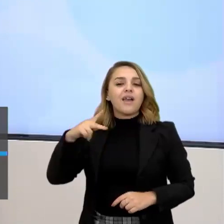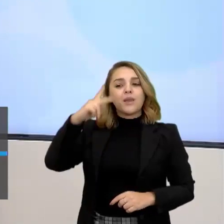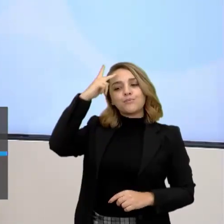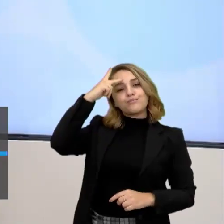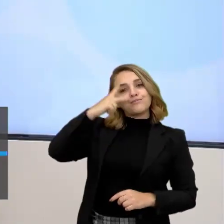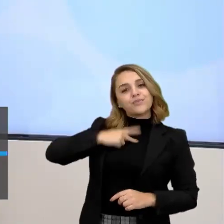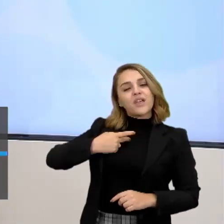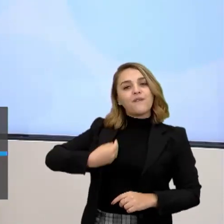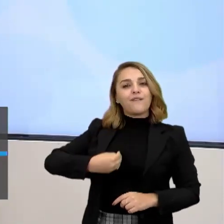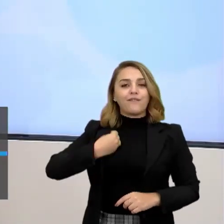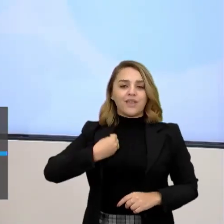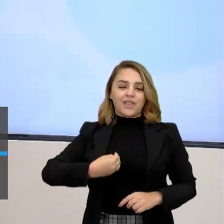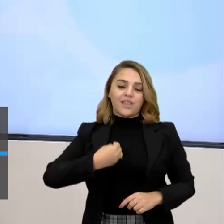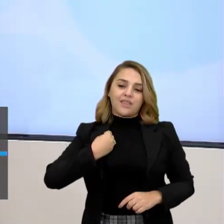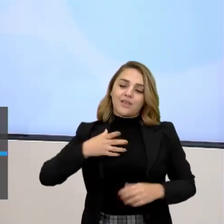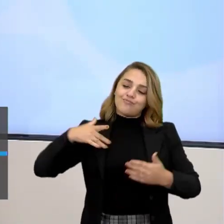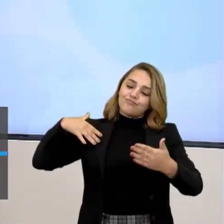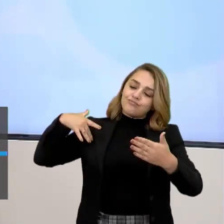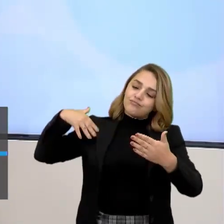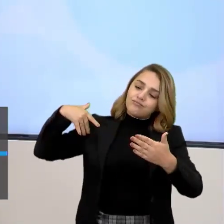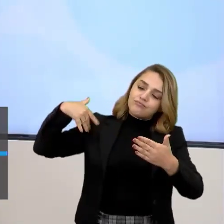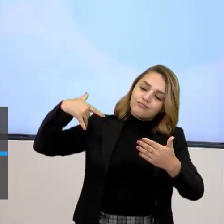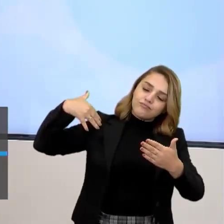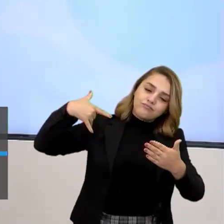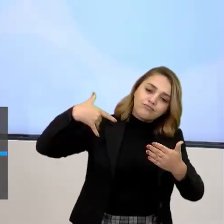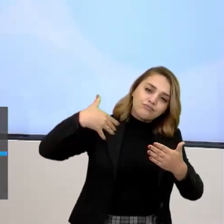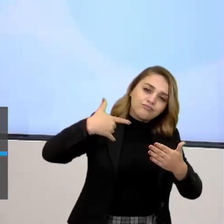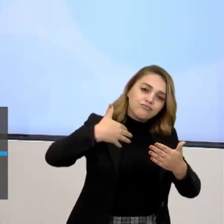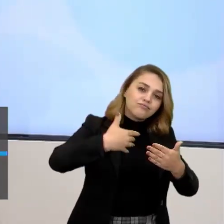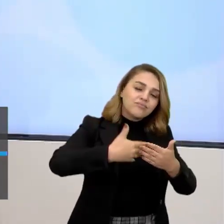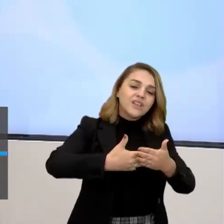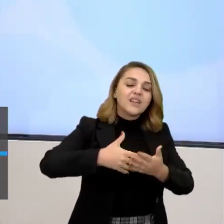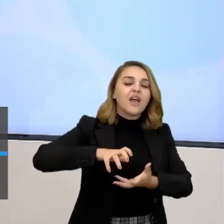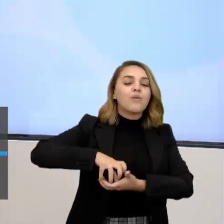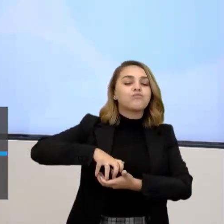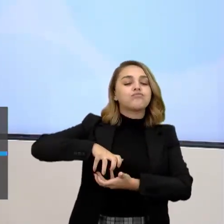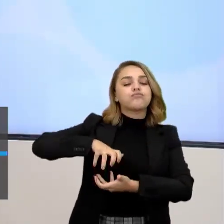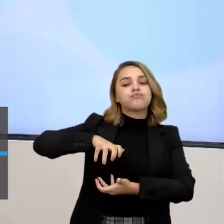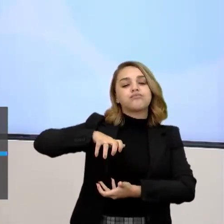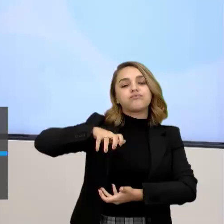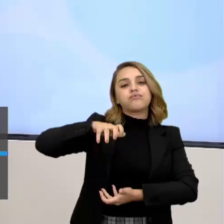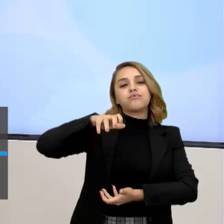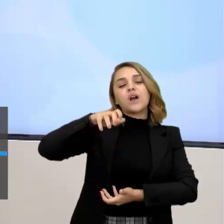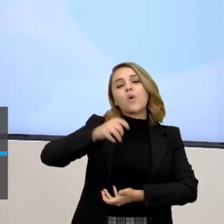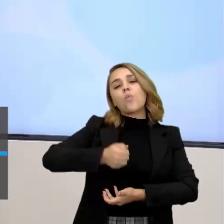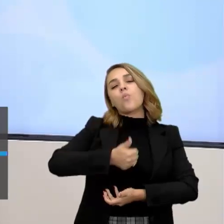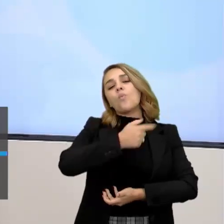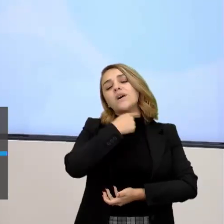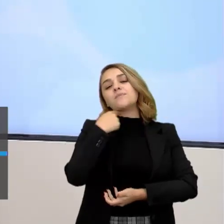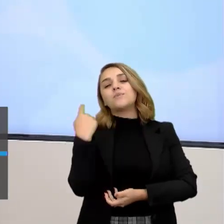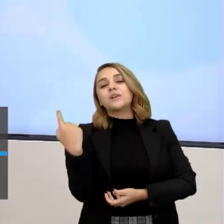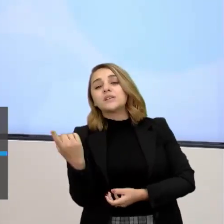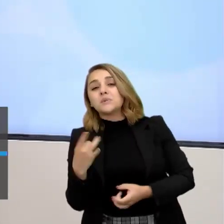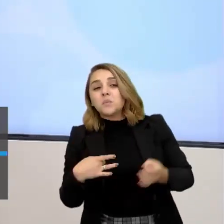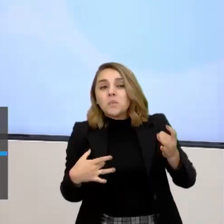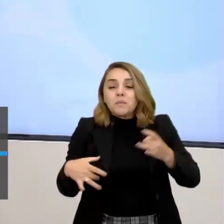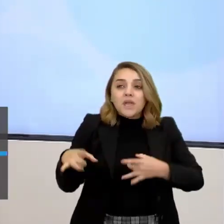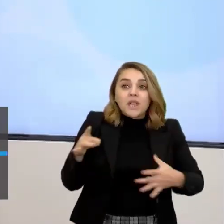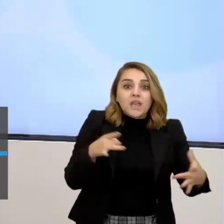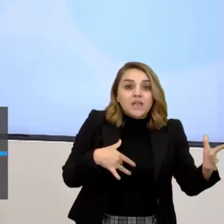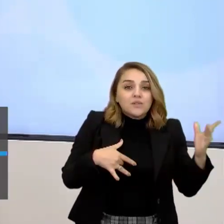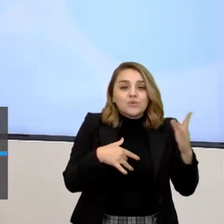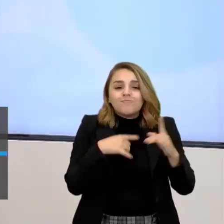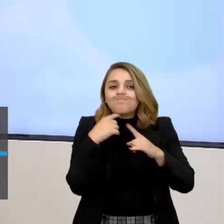dela e o tempo se passando e ela vendo que a velhice chega e aproximar-se da morte e o medo e as